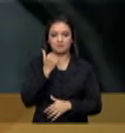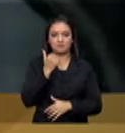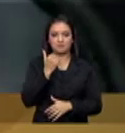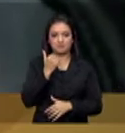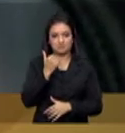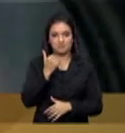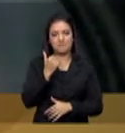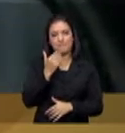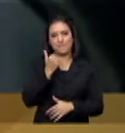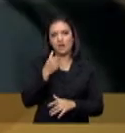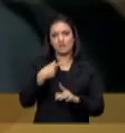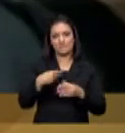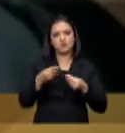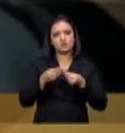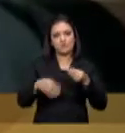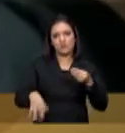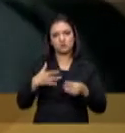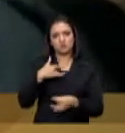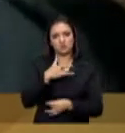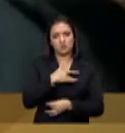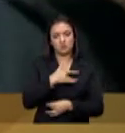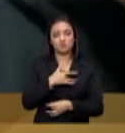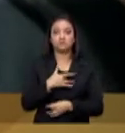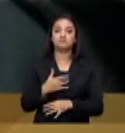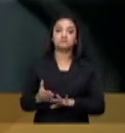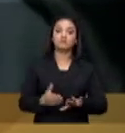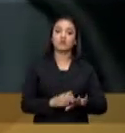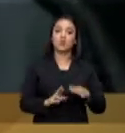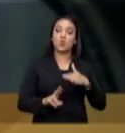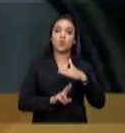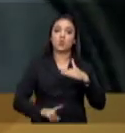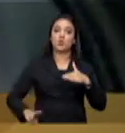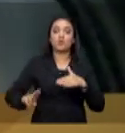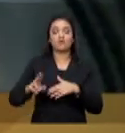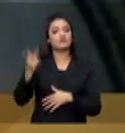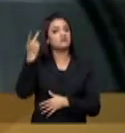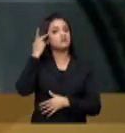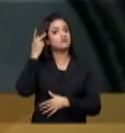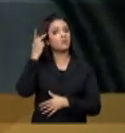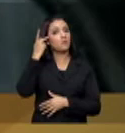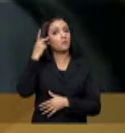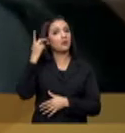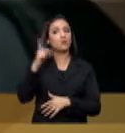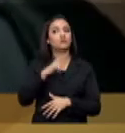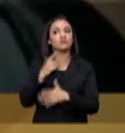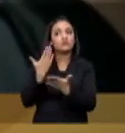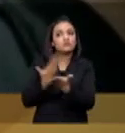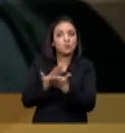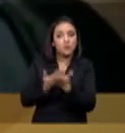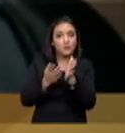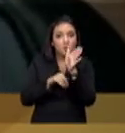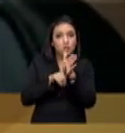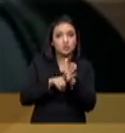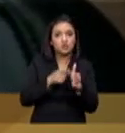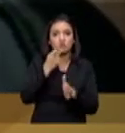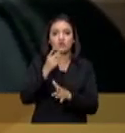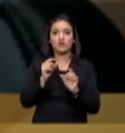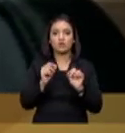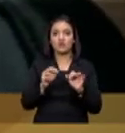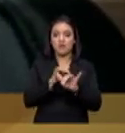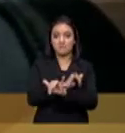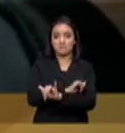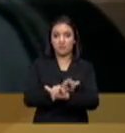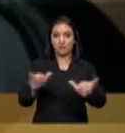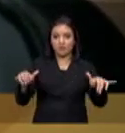com um estudo da Universidade de São Paulo, trazido pelos Amit Curi, a propaganda